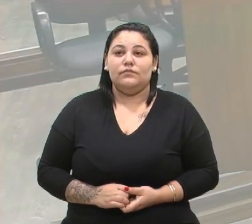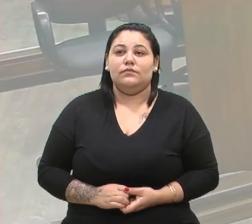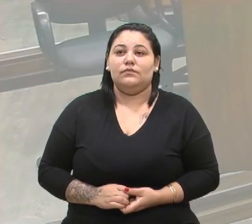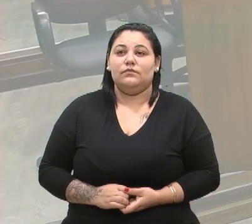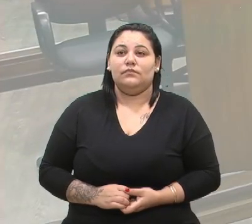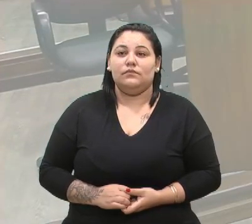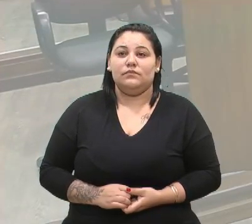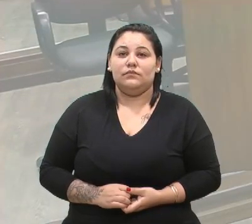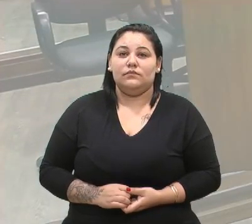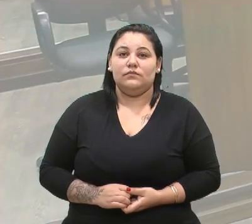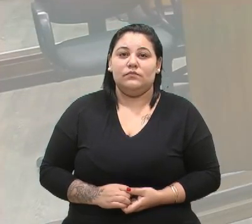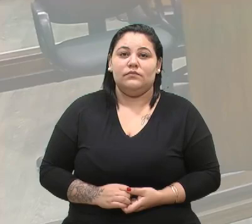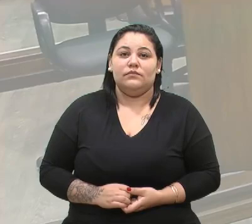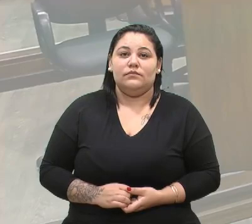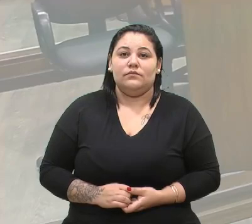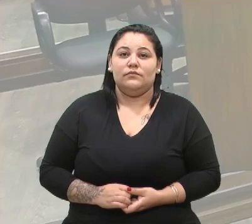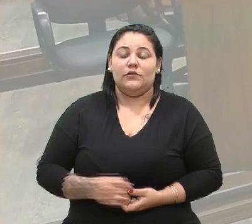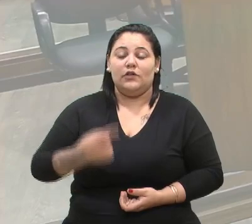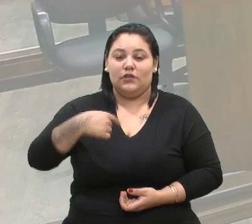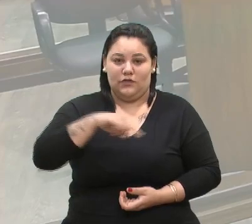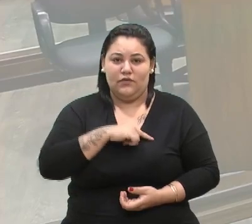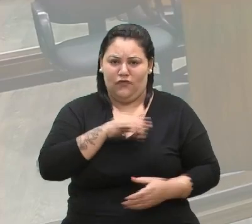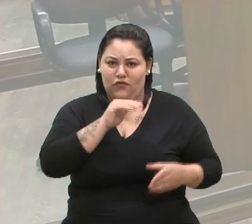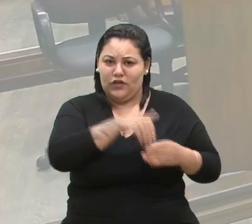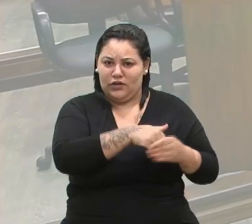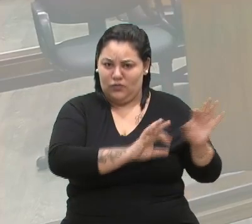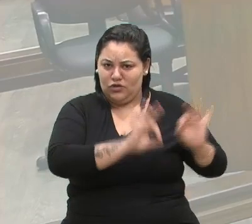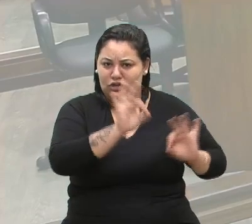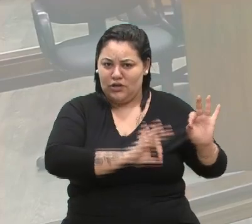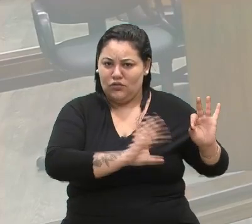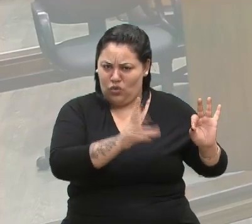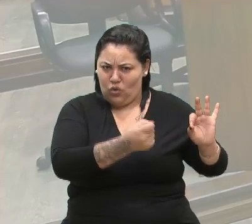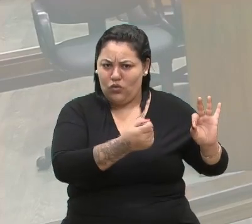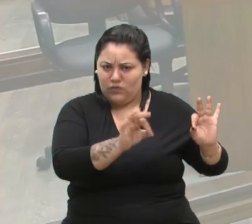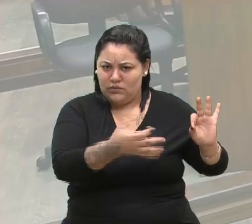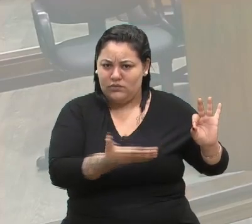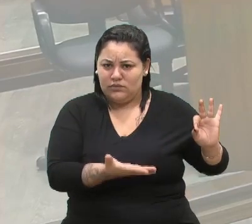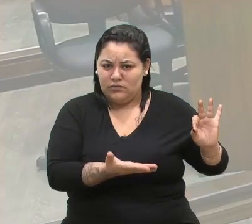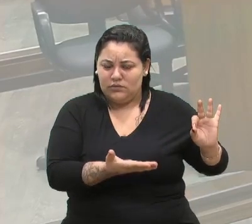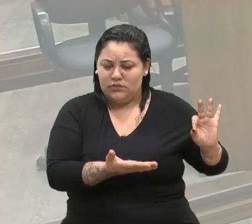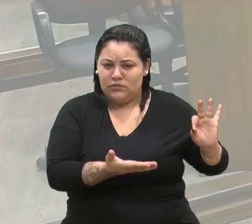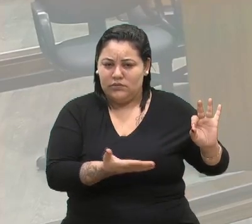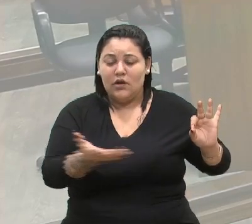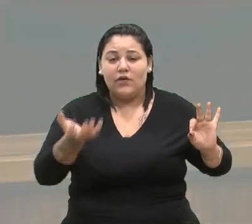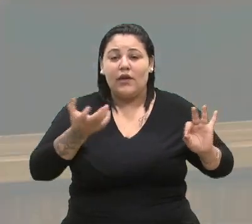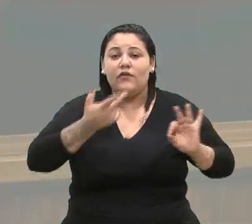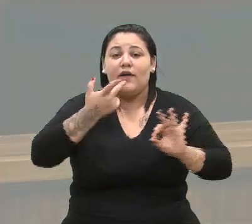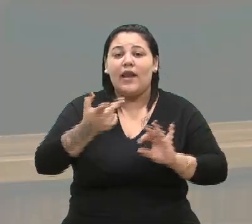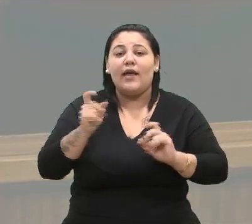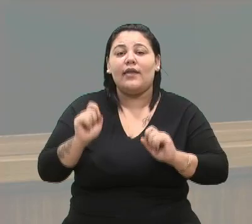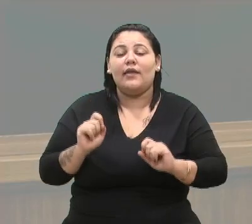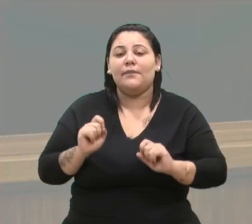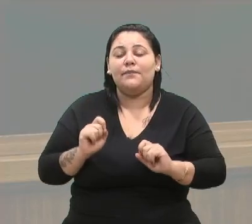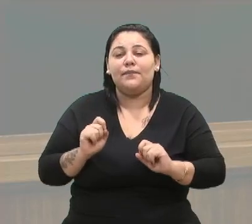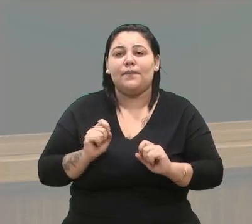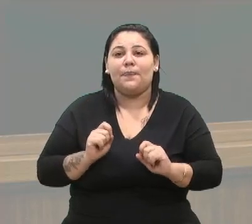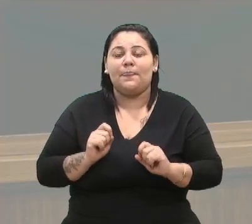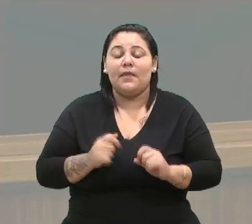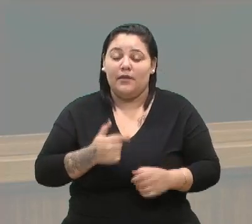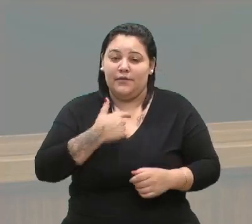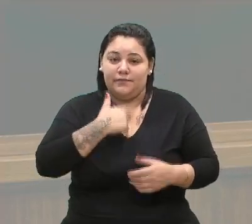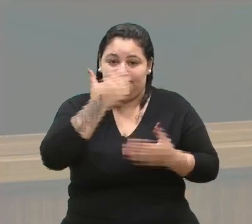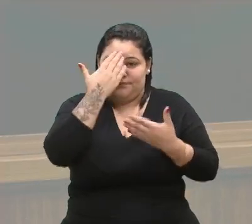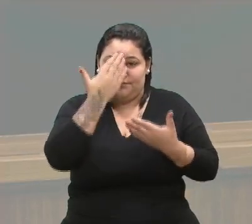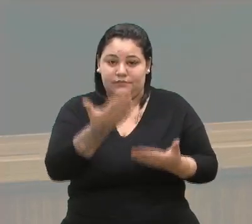Nós estamos votando todo o projeto, né, agora. Eu quero dizer que eu